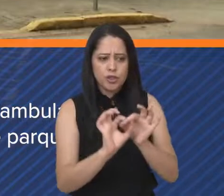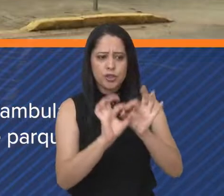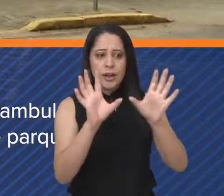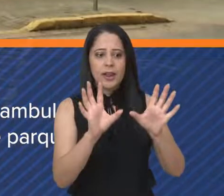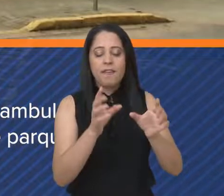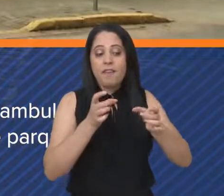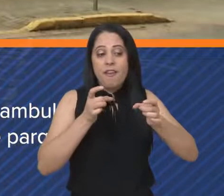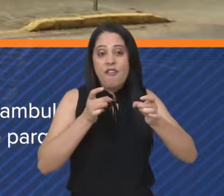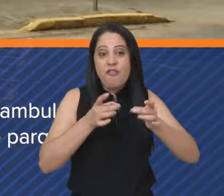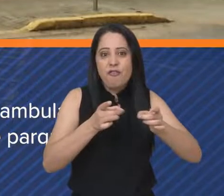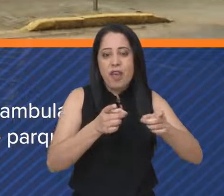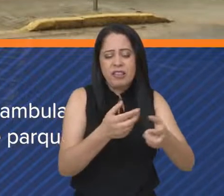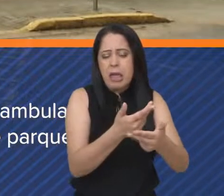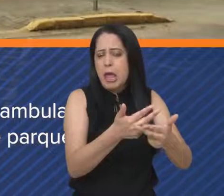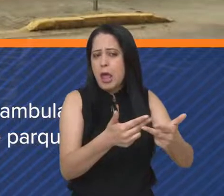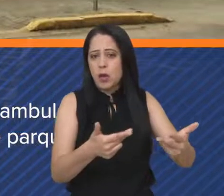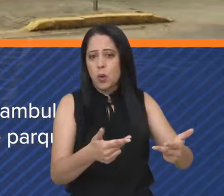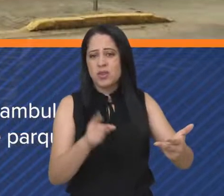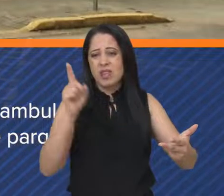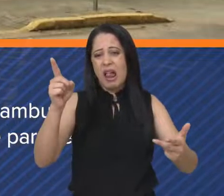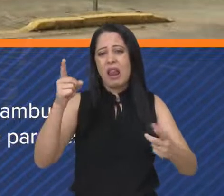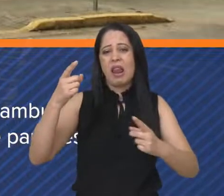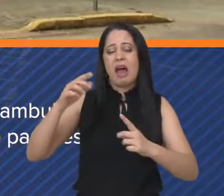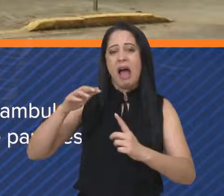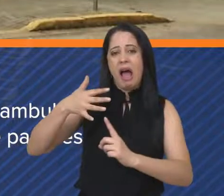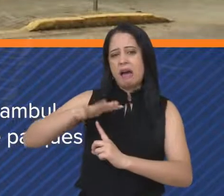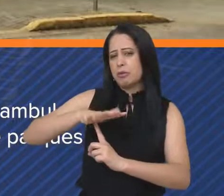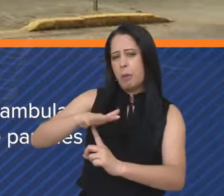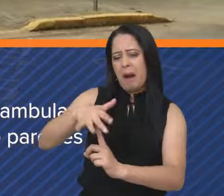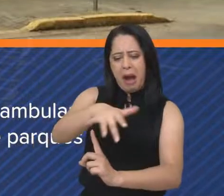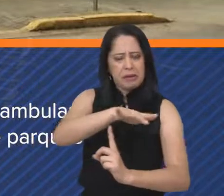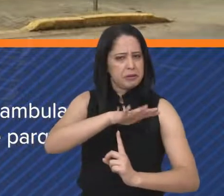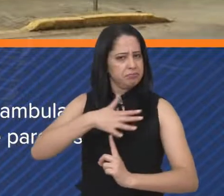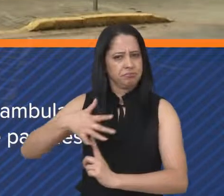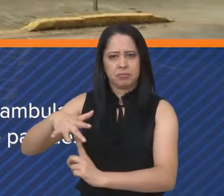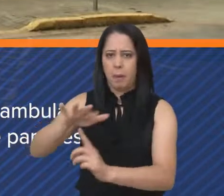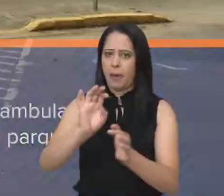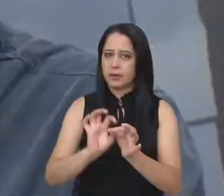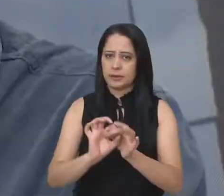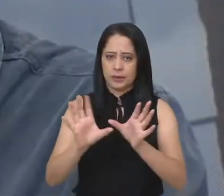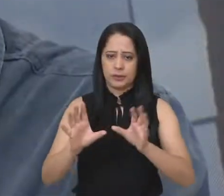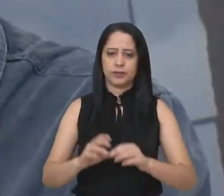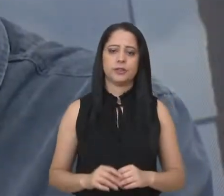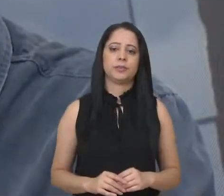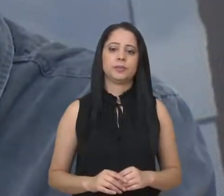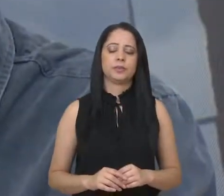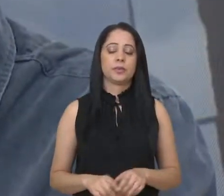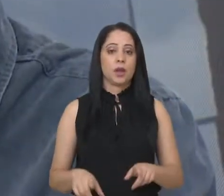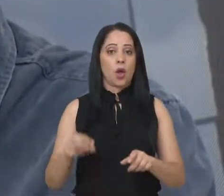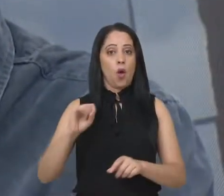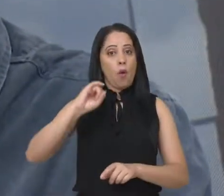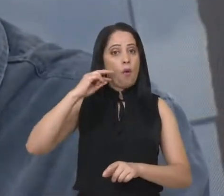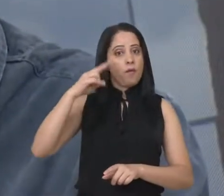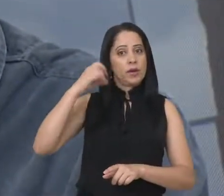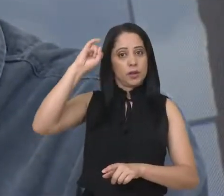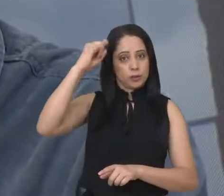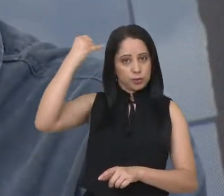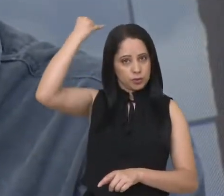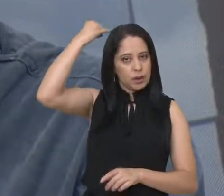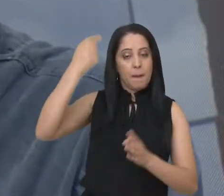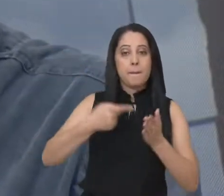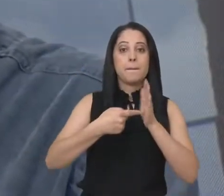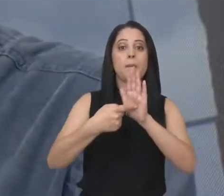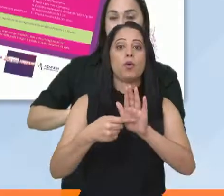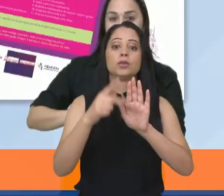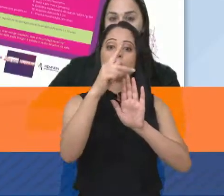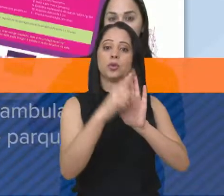de ambulantes que prestam serviço de lazer infantil em praças e parques da cidade. Já o vereador Dr. José Cláudio